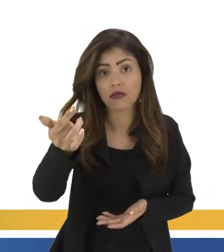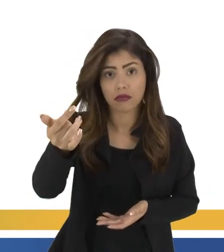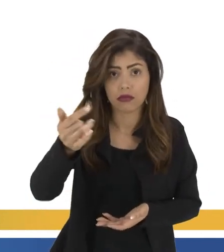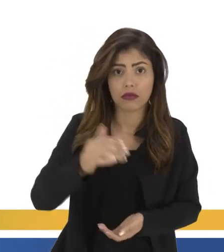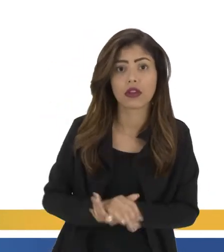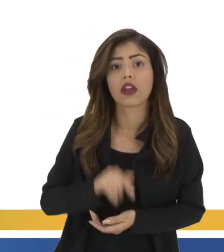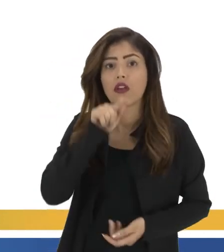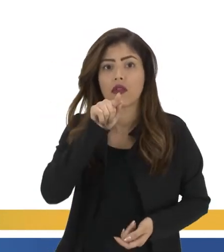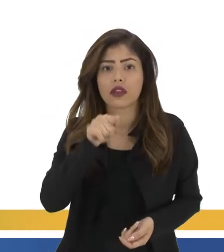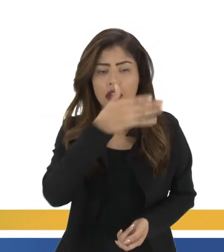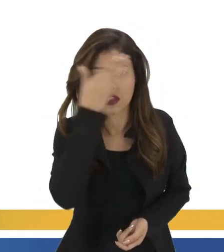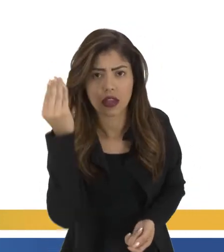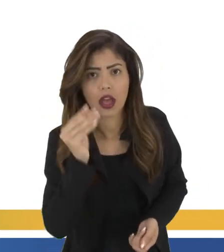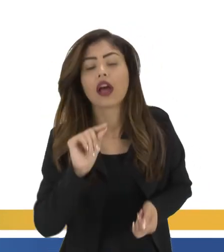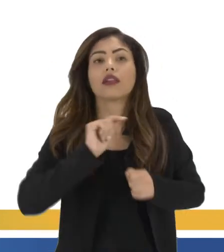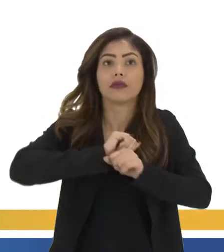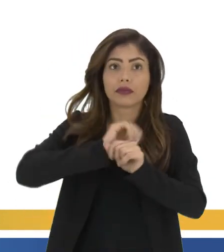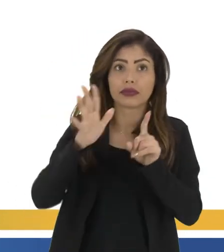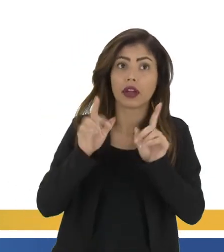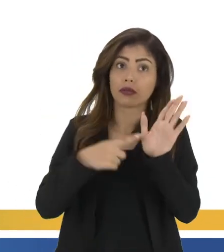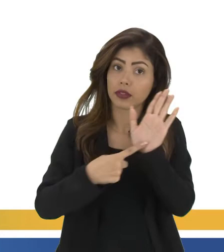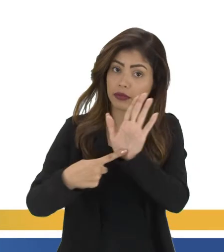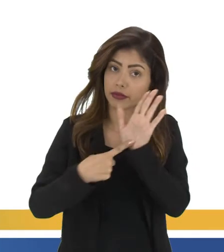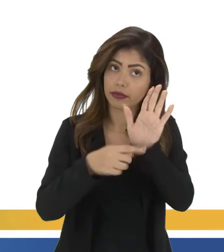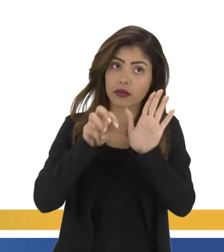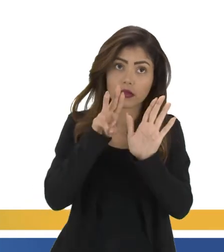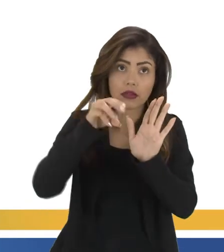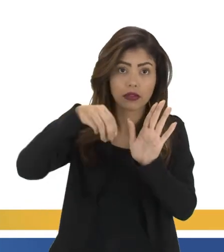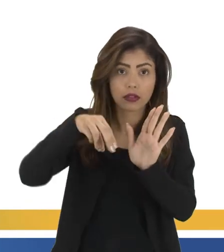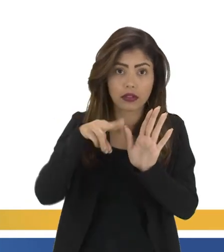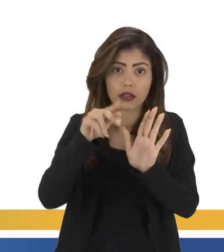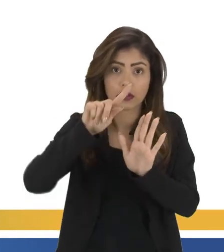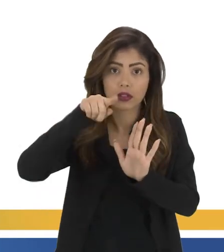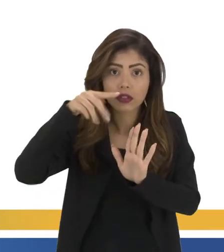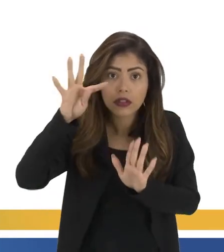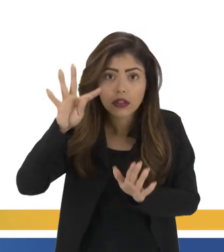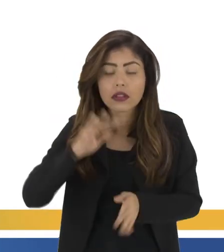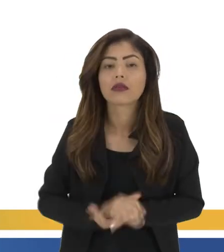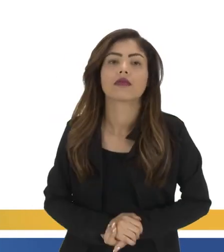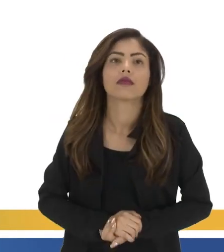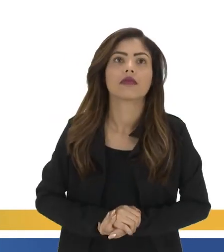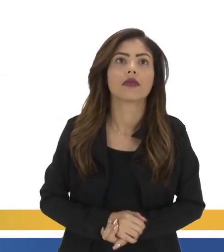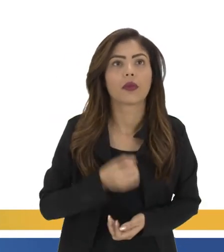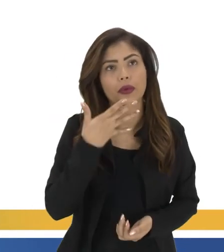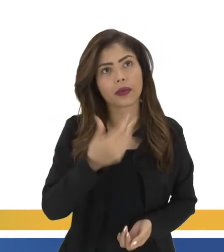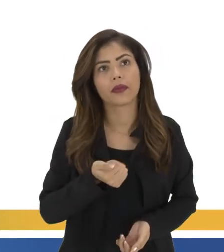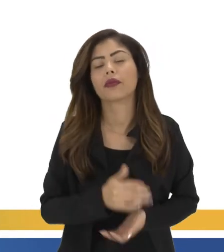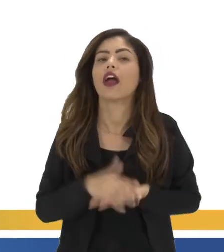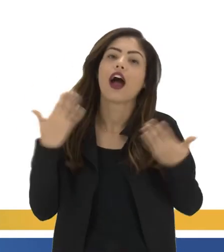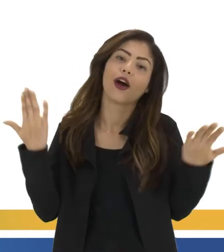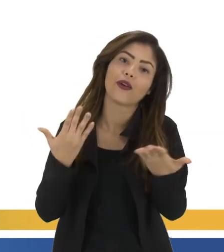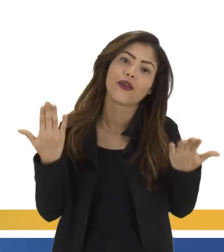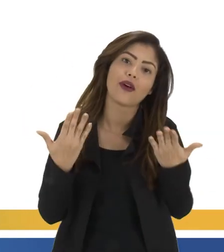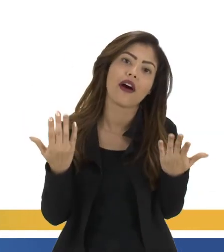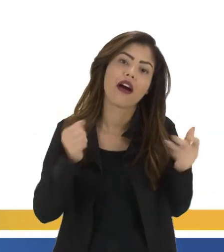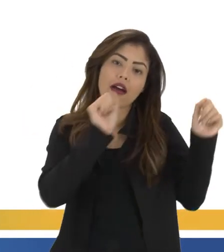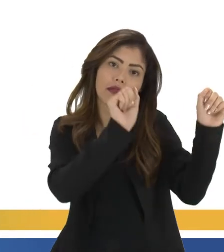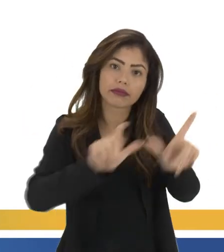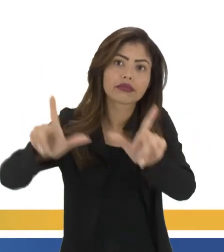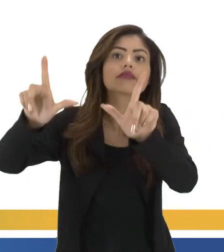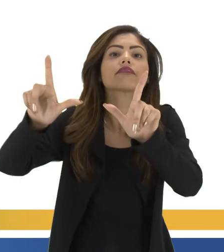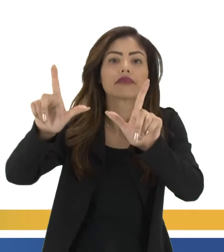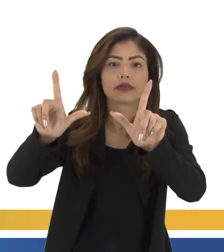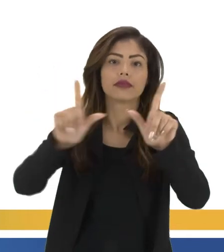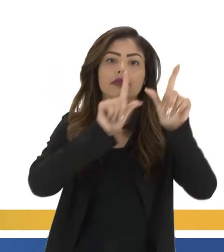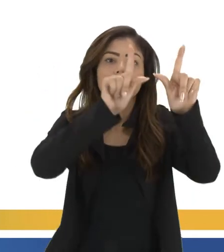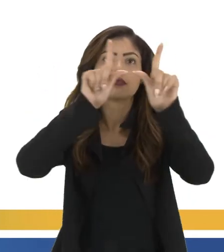tá? Então, tá ali no destaque, como você pode ver. Muito bem. E agora, eu quero mostrar para você essa